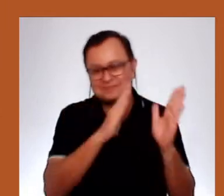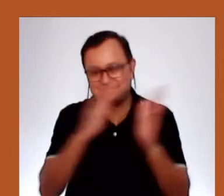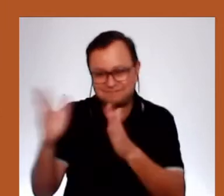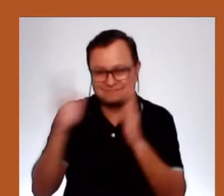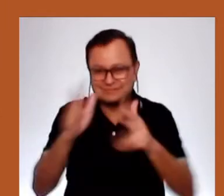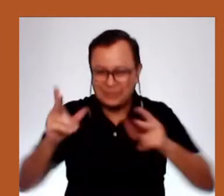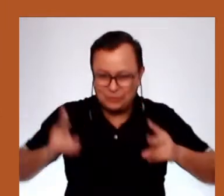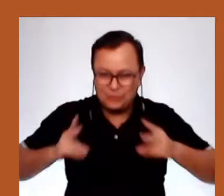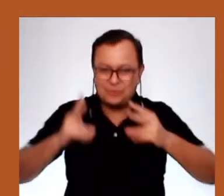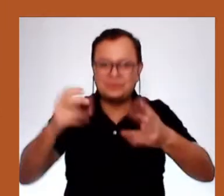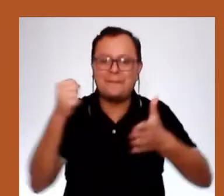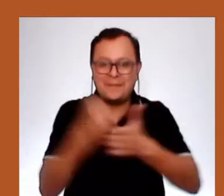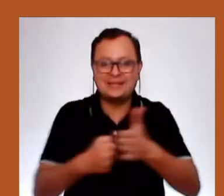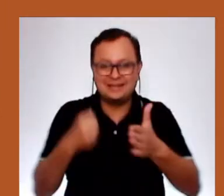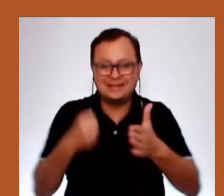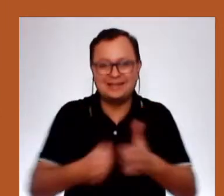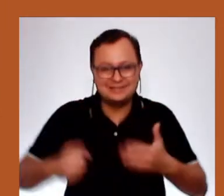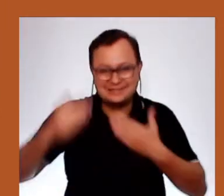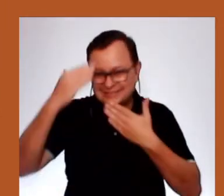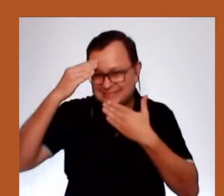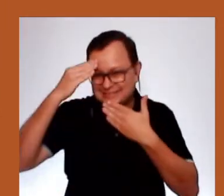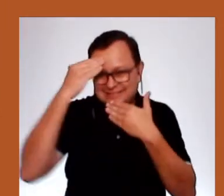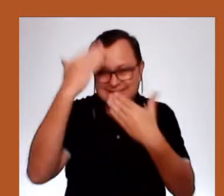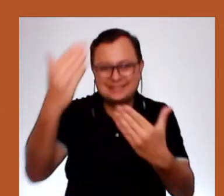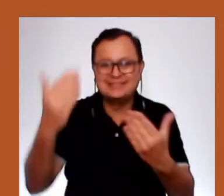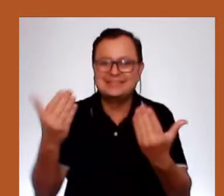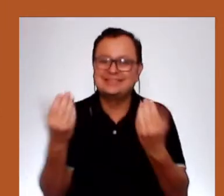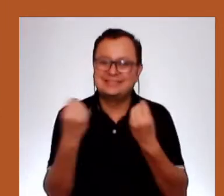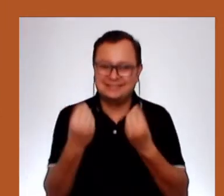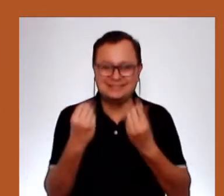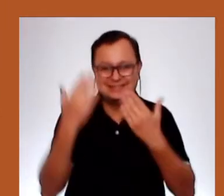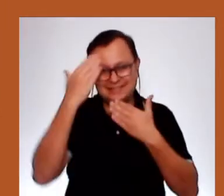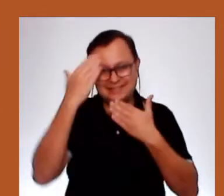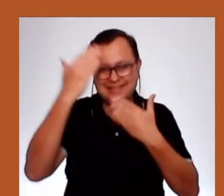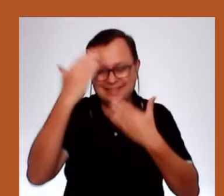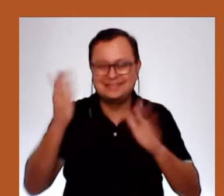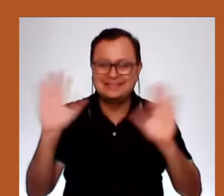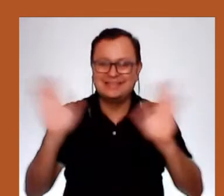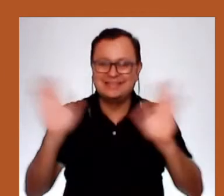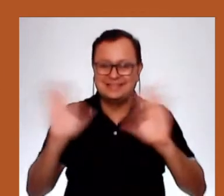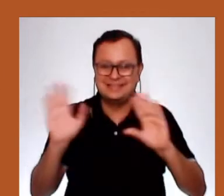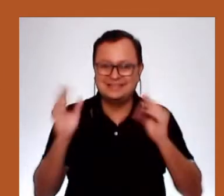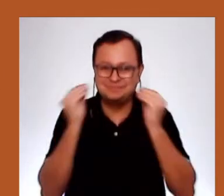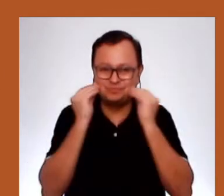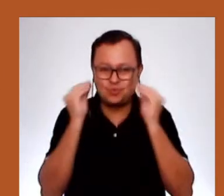nessa batalha, tá bom? Muito agradecida, viu? Obrigada.